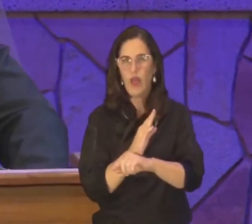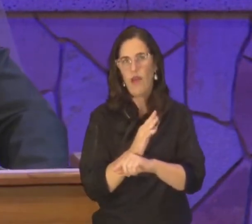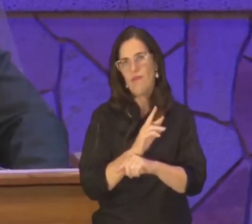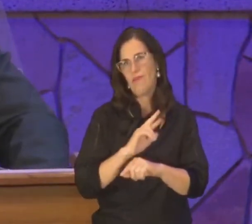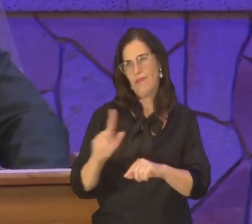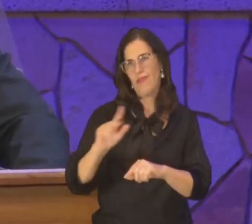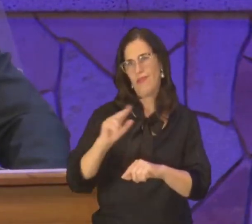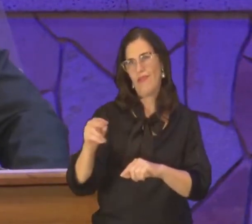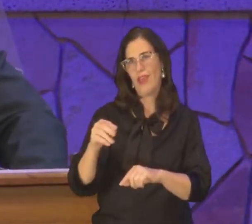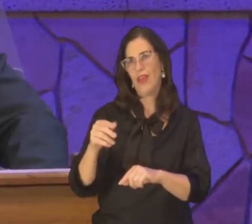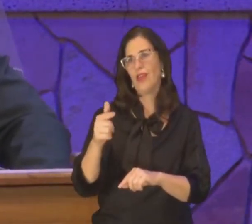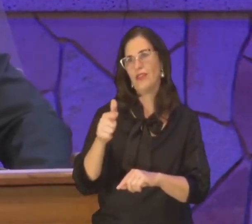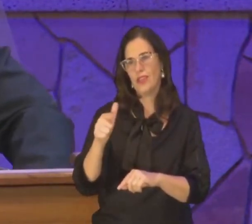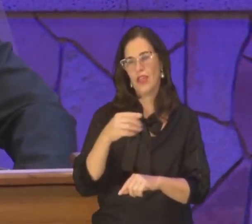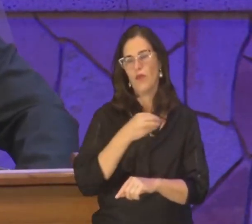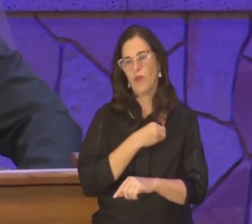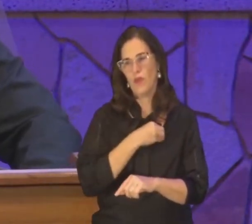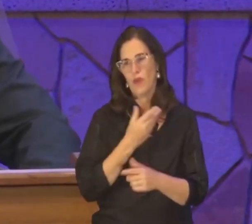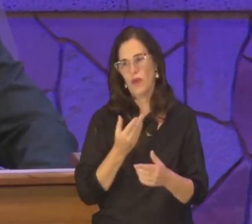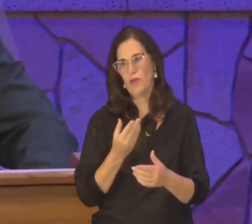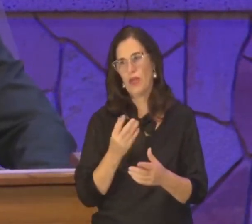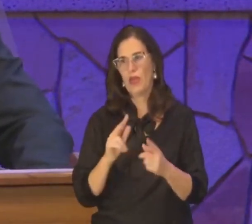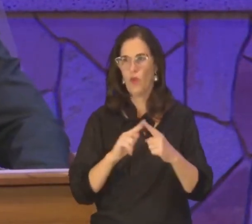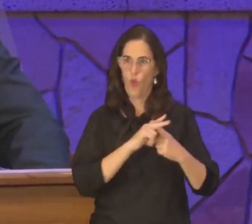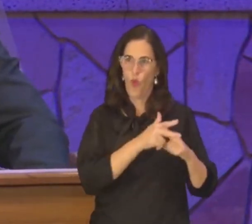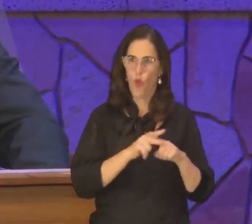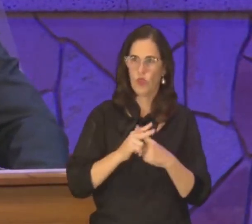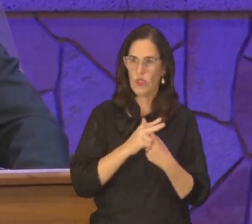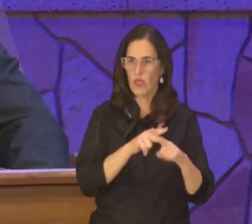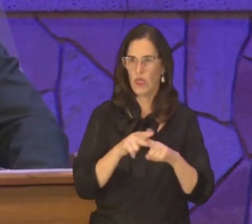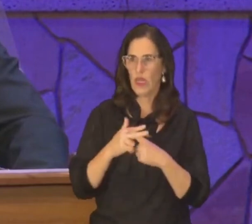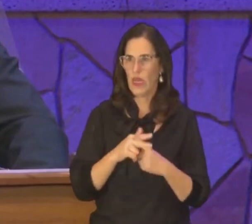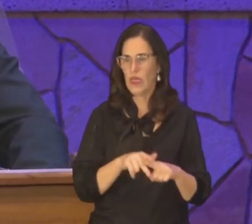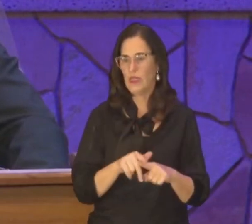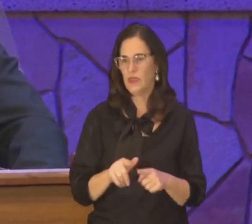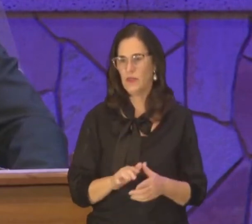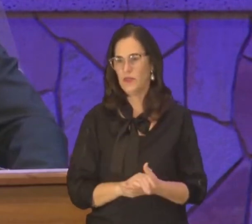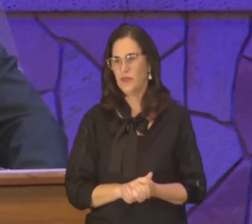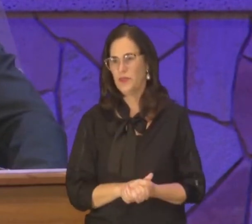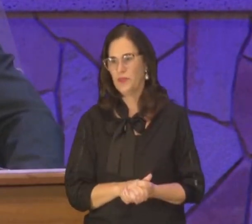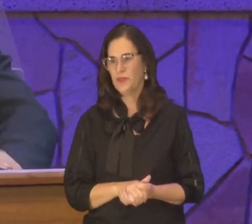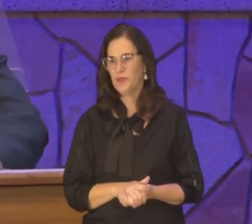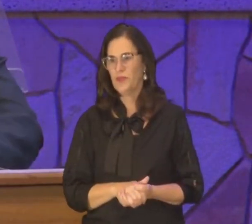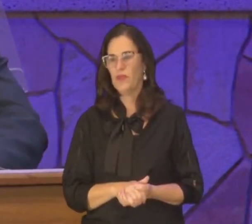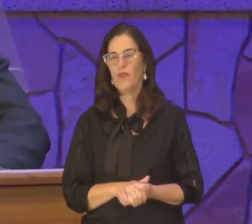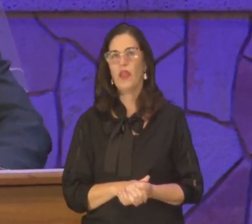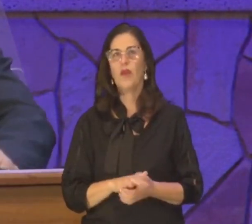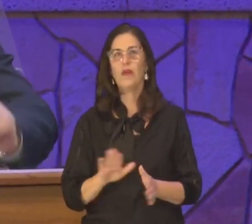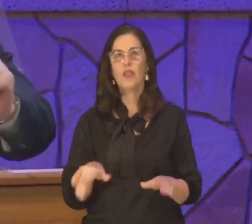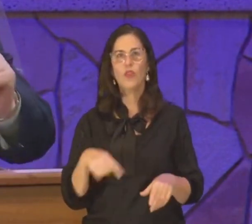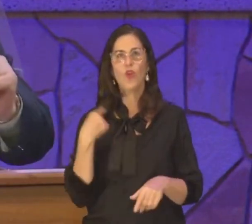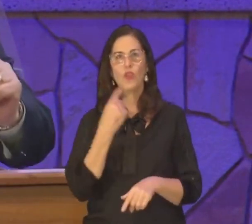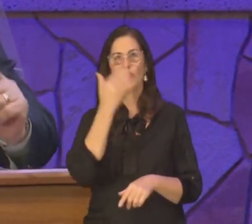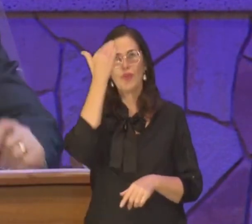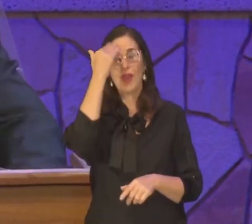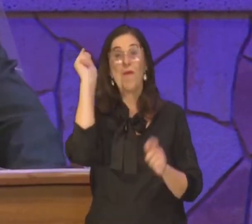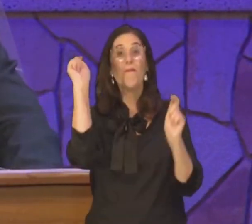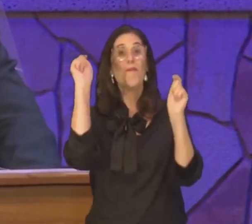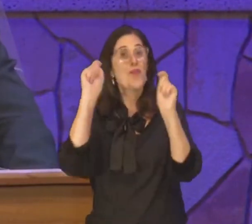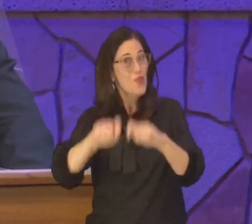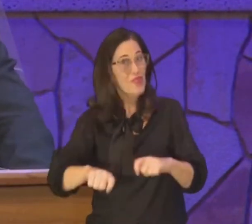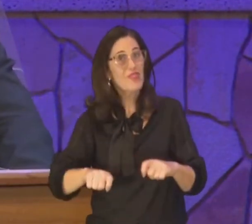igreja não tinha alguma coisa que consertar. Mas nós podemos entender que é